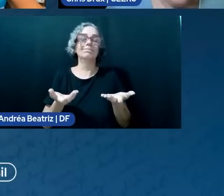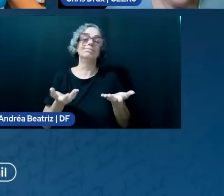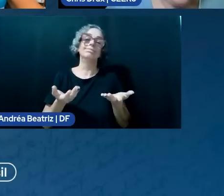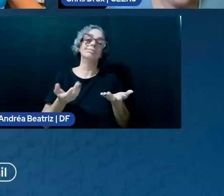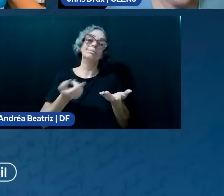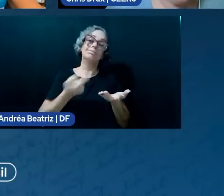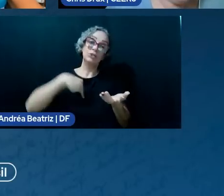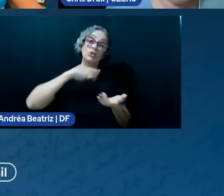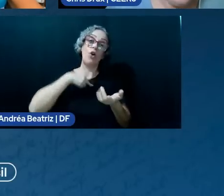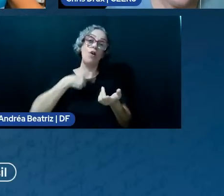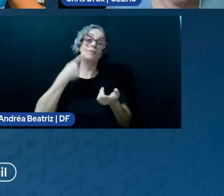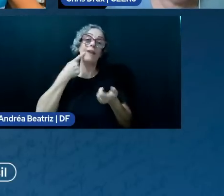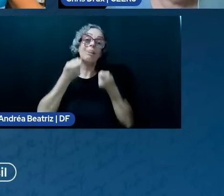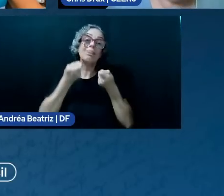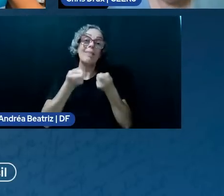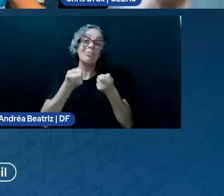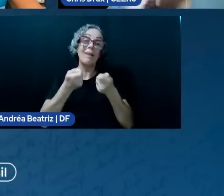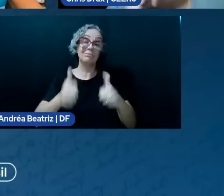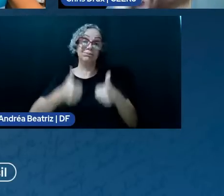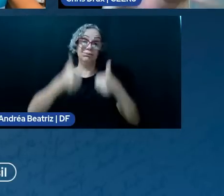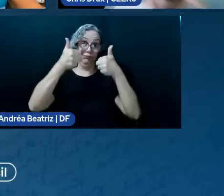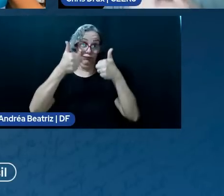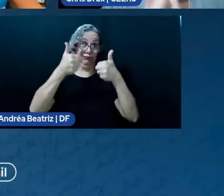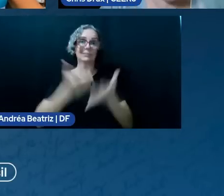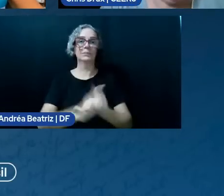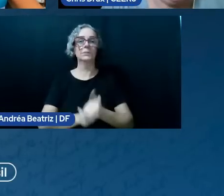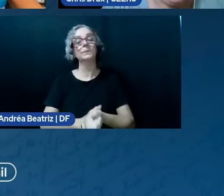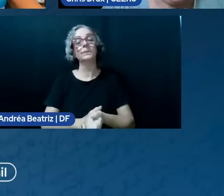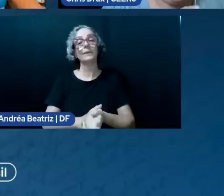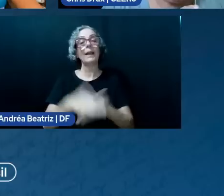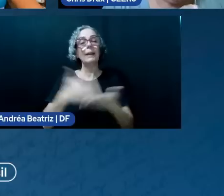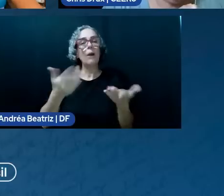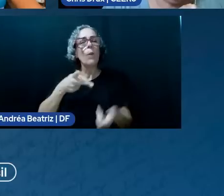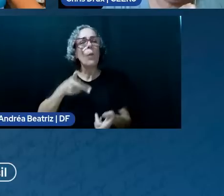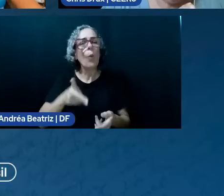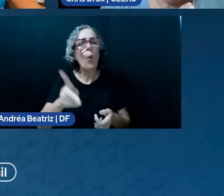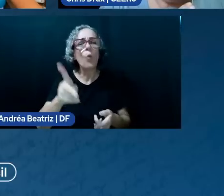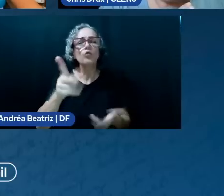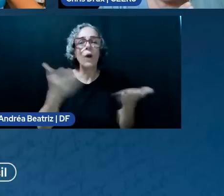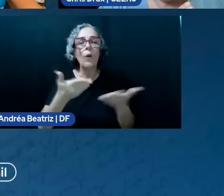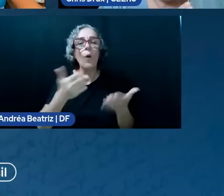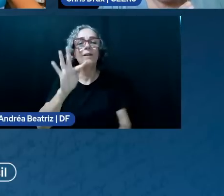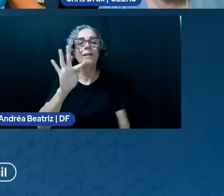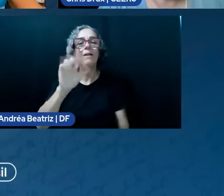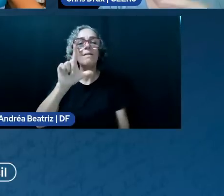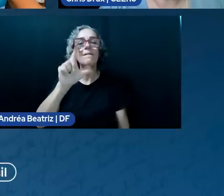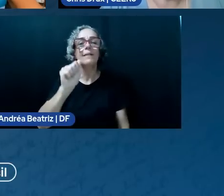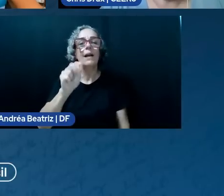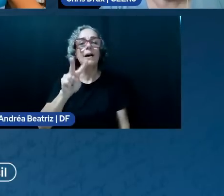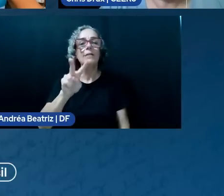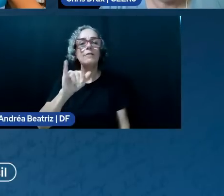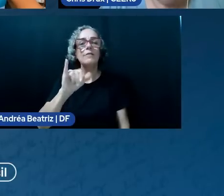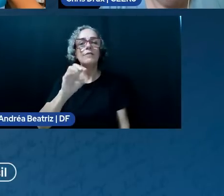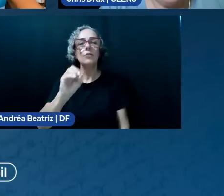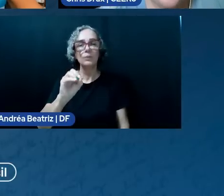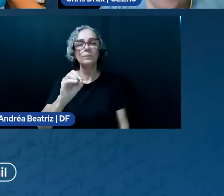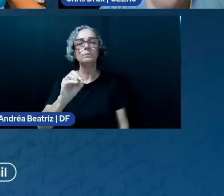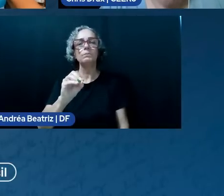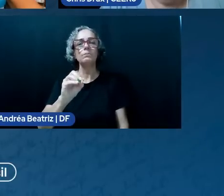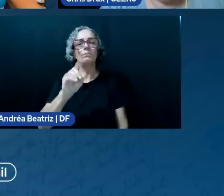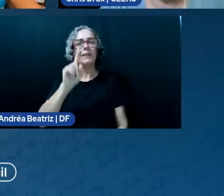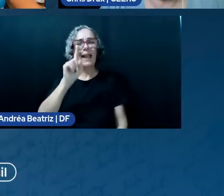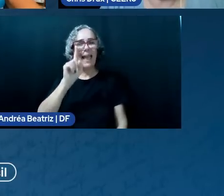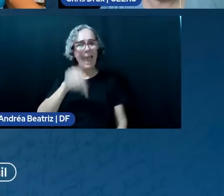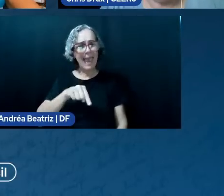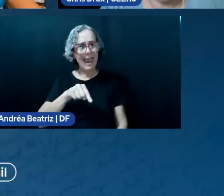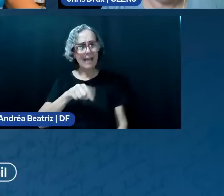aprimoramento. Flávio, continuando dentro dessa questão, é exclusivamente